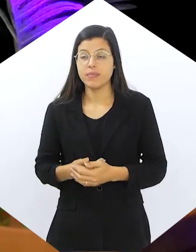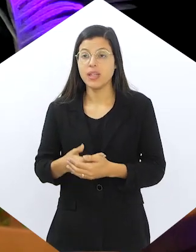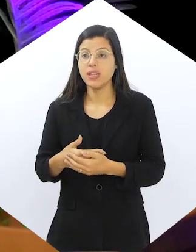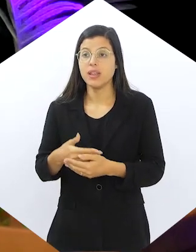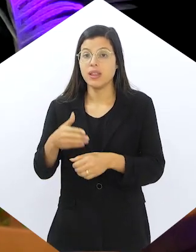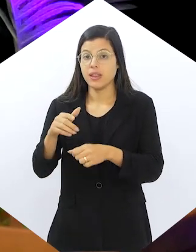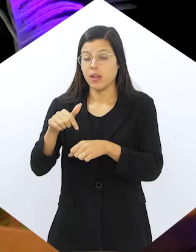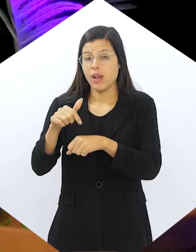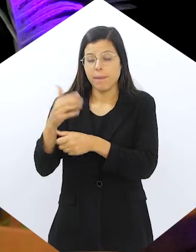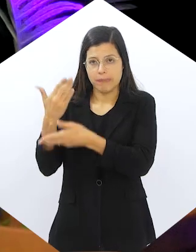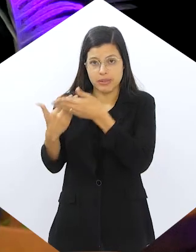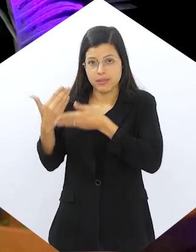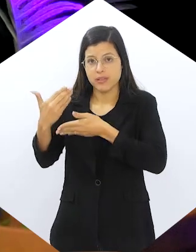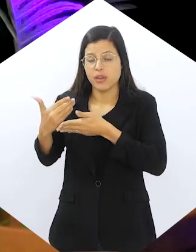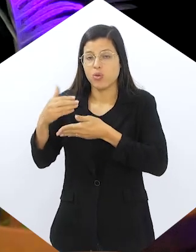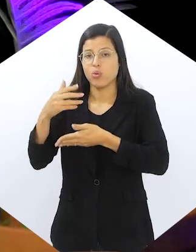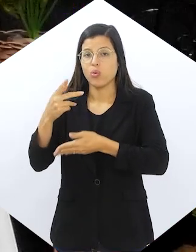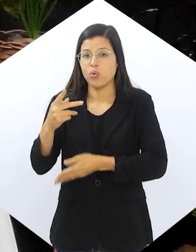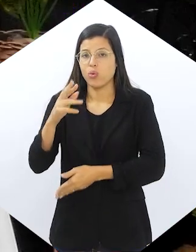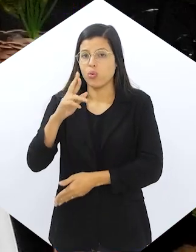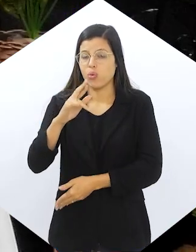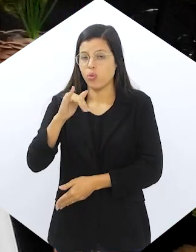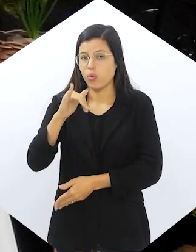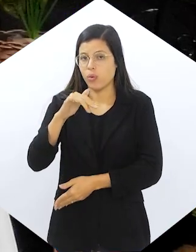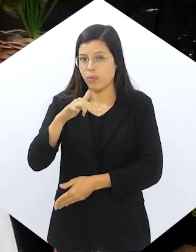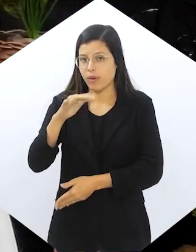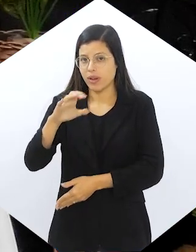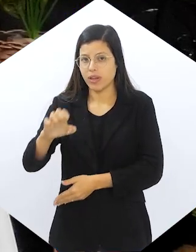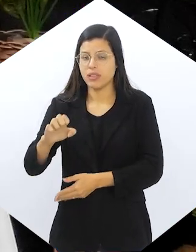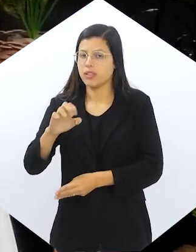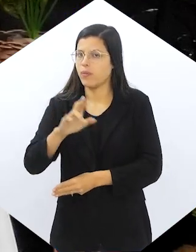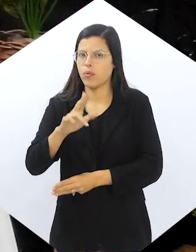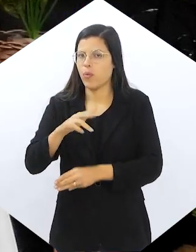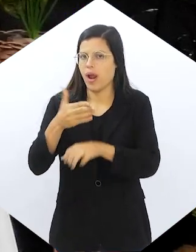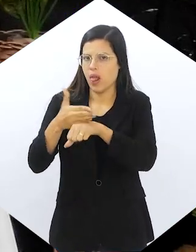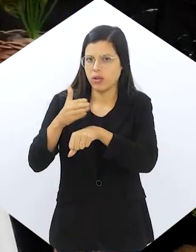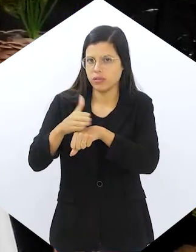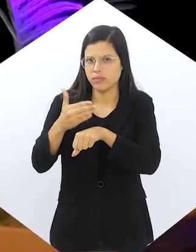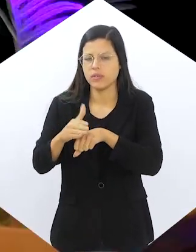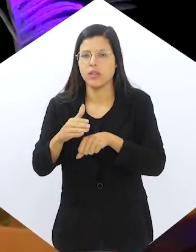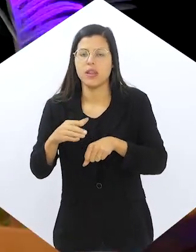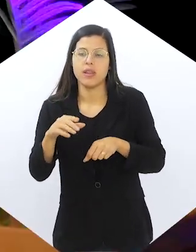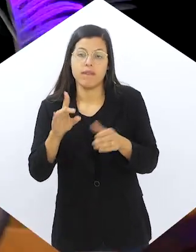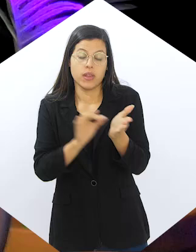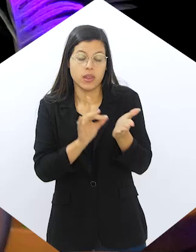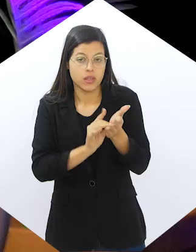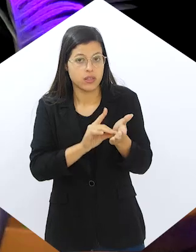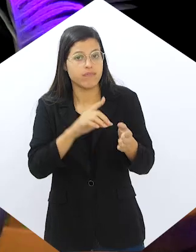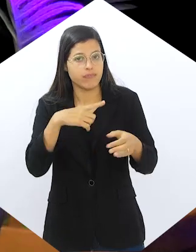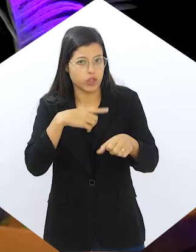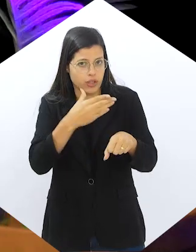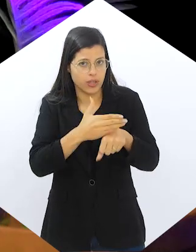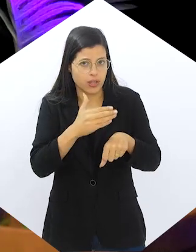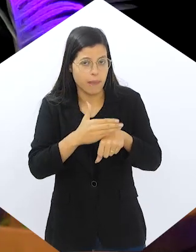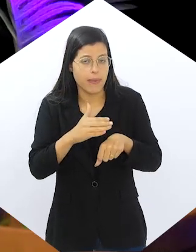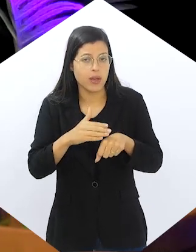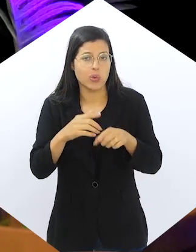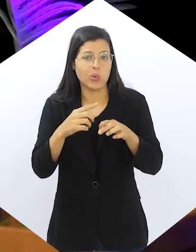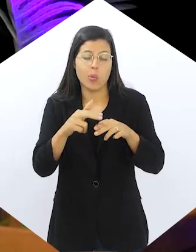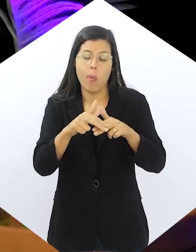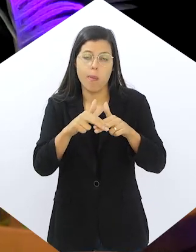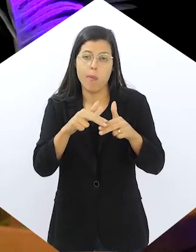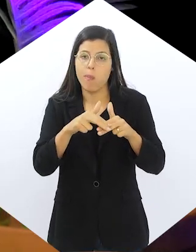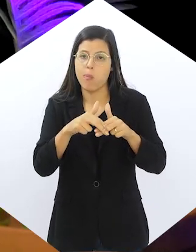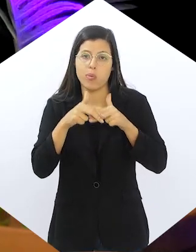Prince, ele não era adestrado, mas ele já era um cachorro muito educado, ele era adestrado por outros motivos, ele participava de